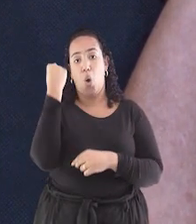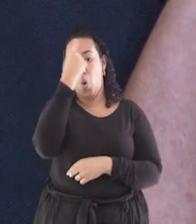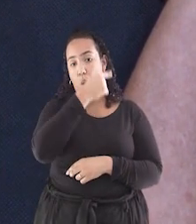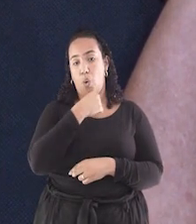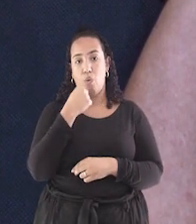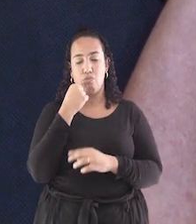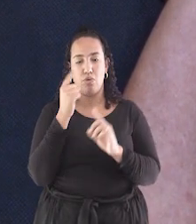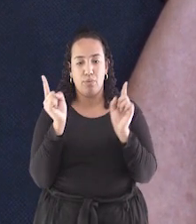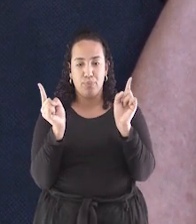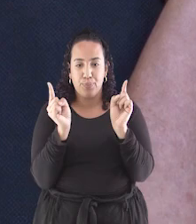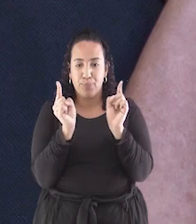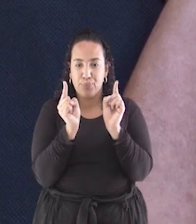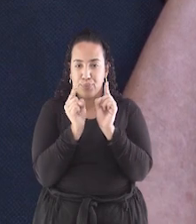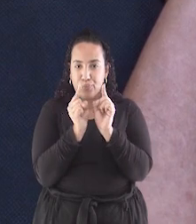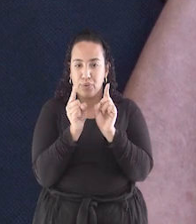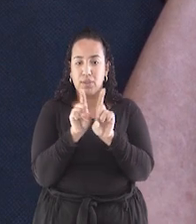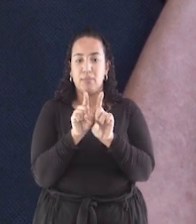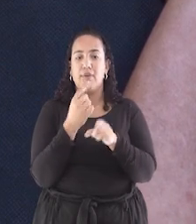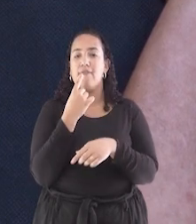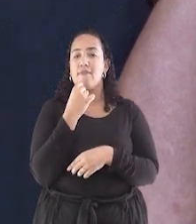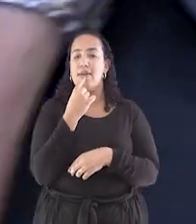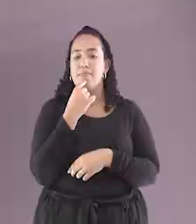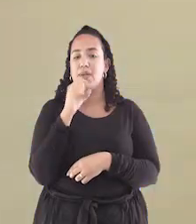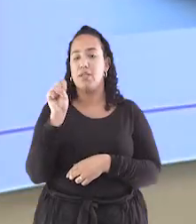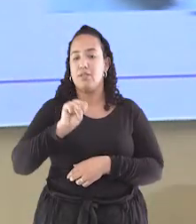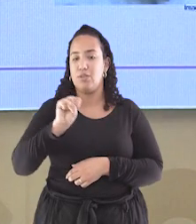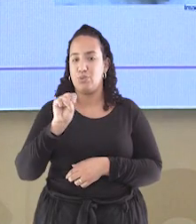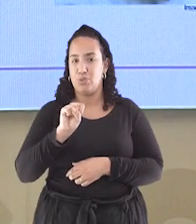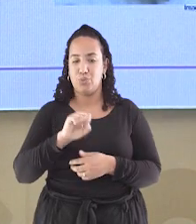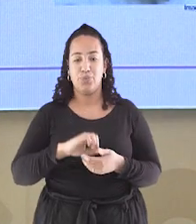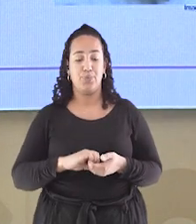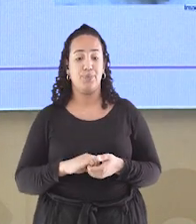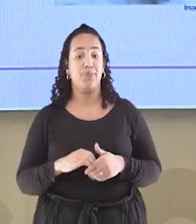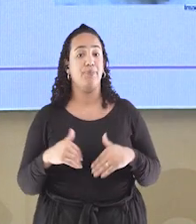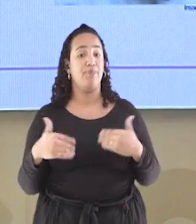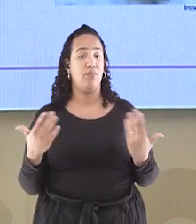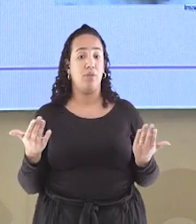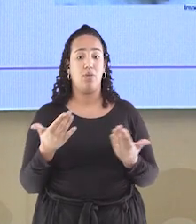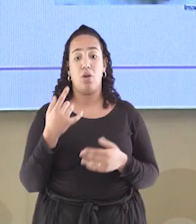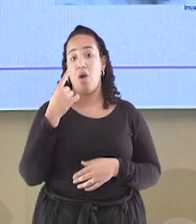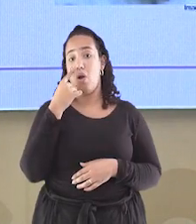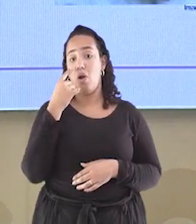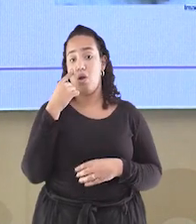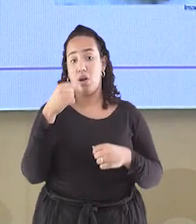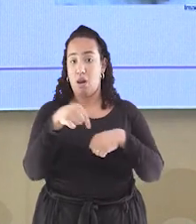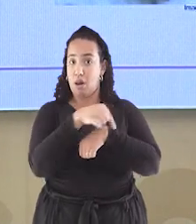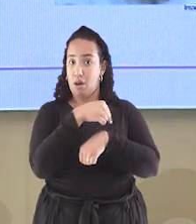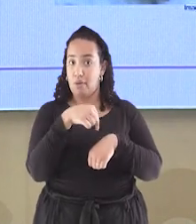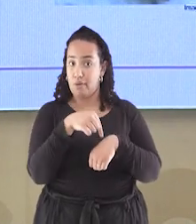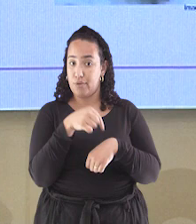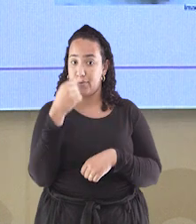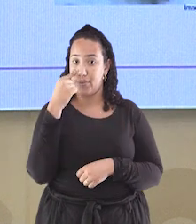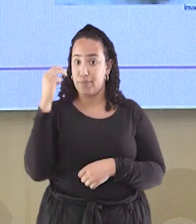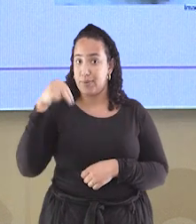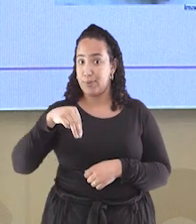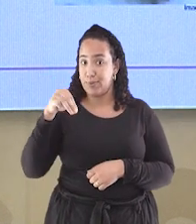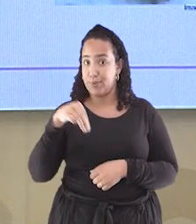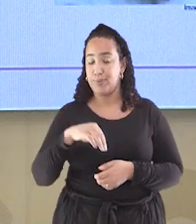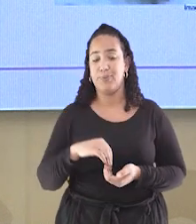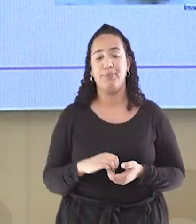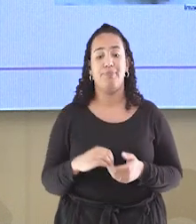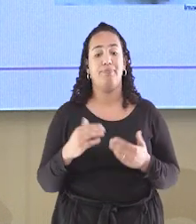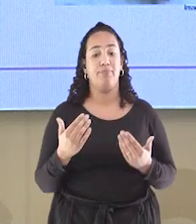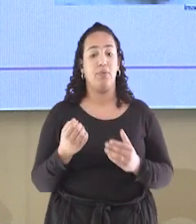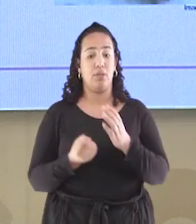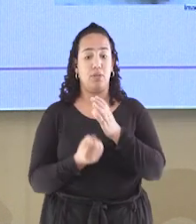aqui e mais largo, que marca as horas. Observe o relógio para marcar os minutos. Veja, criamos